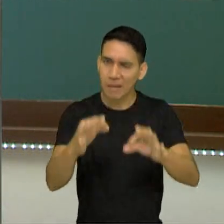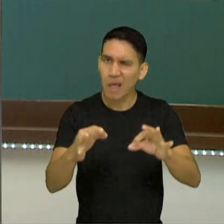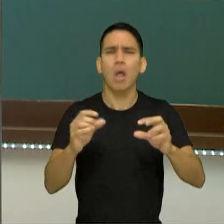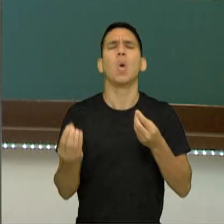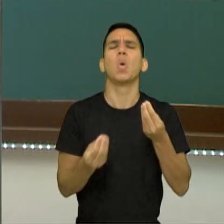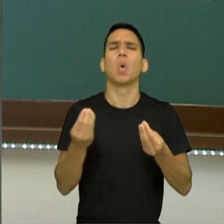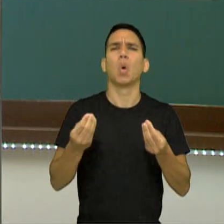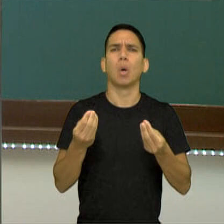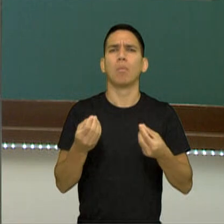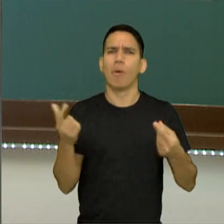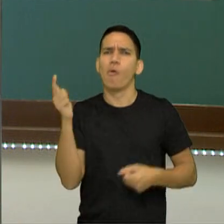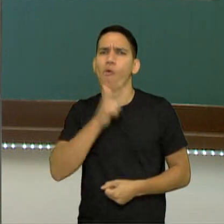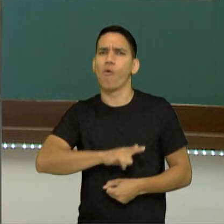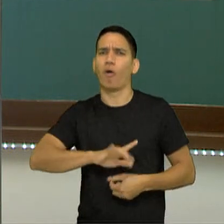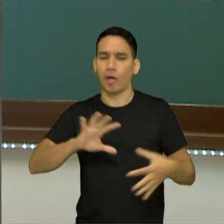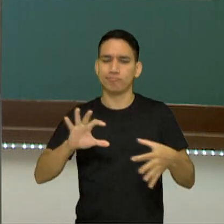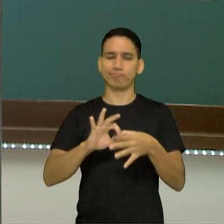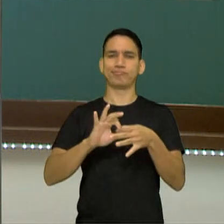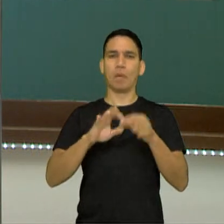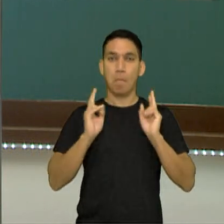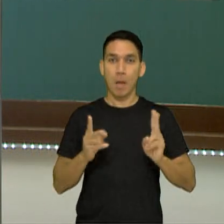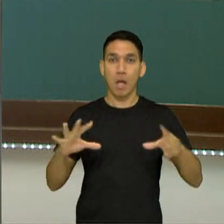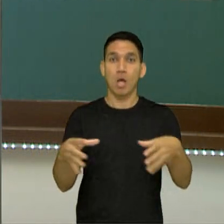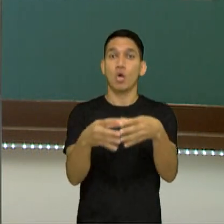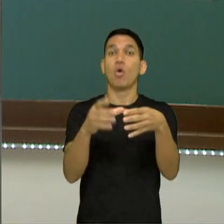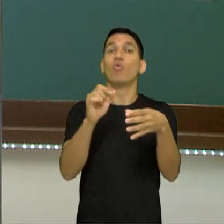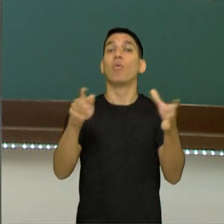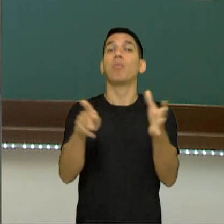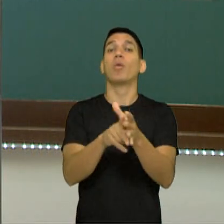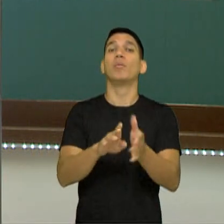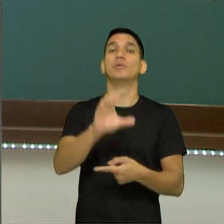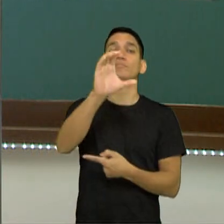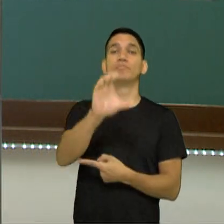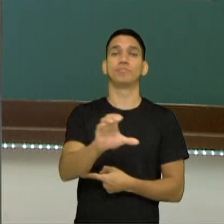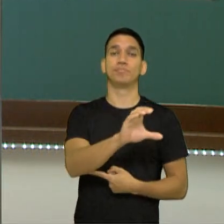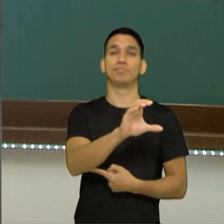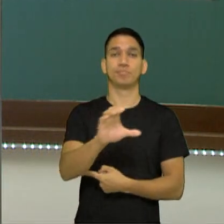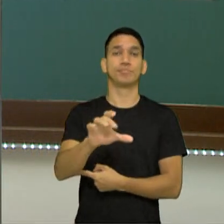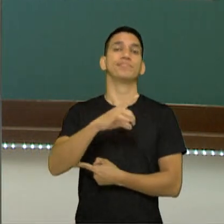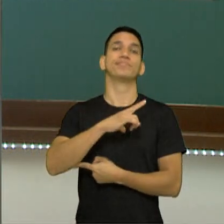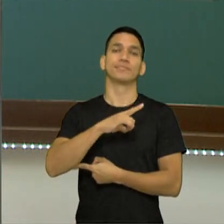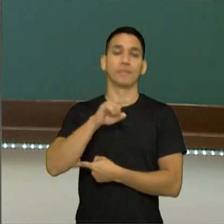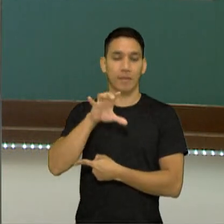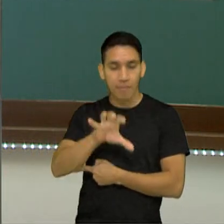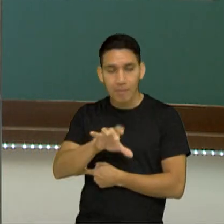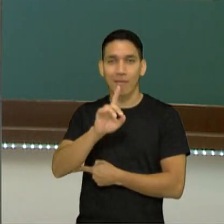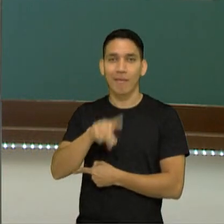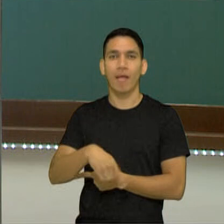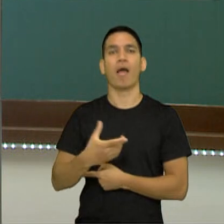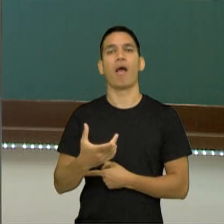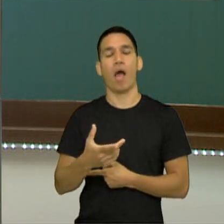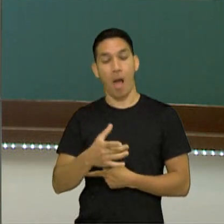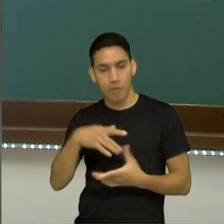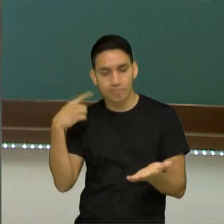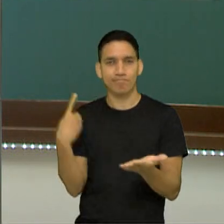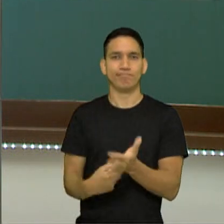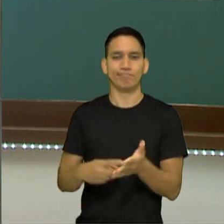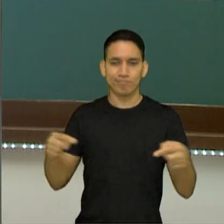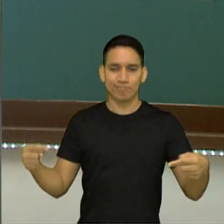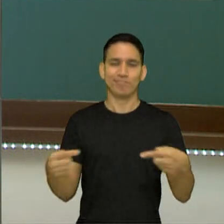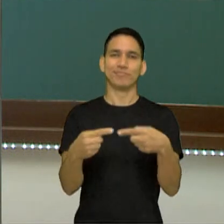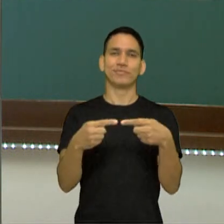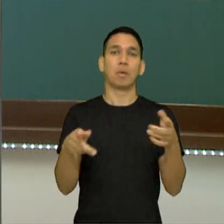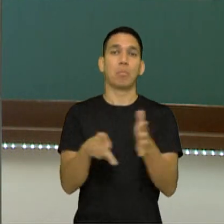se entendam ali no mesmo grupo? O cristianismo, pessoal. O cristianismo ele vai ser um fator decisivo nessa formação